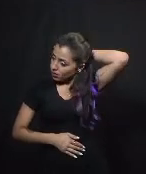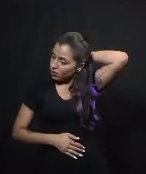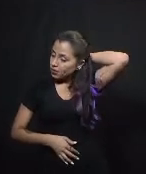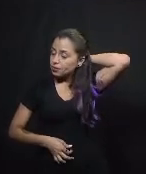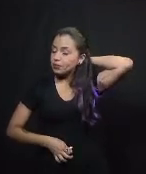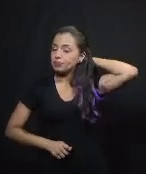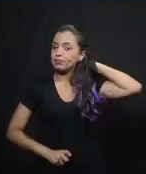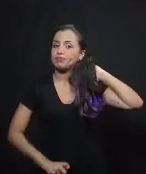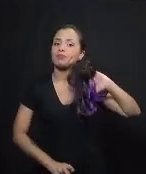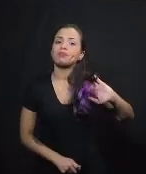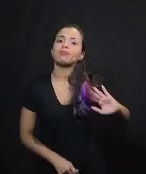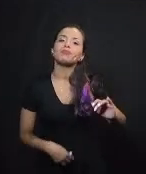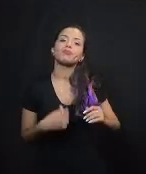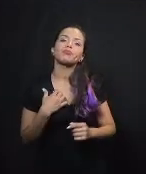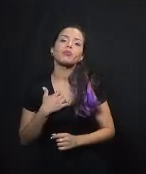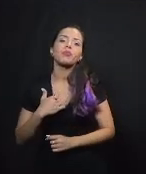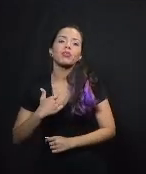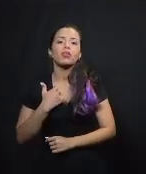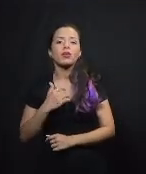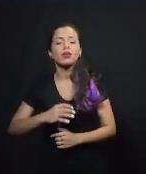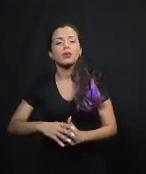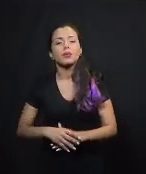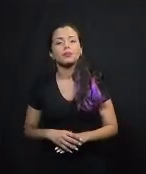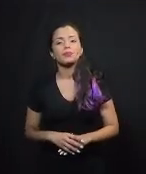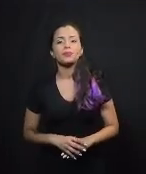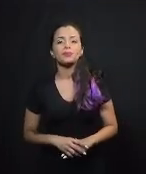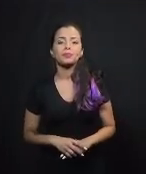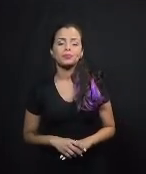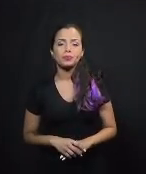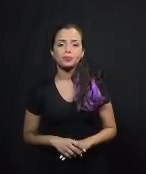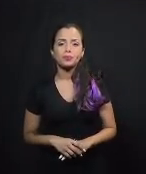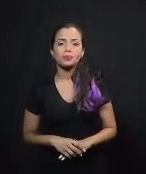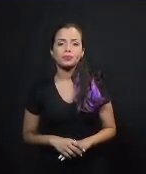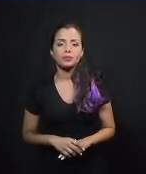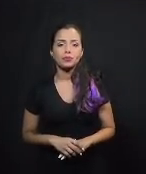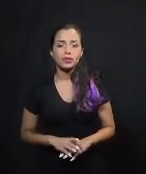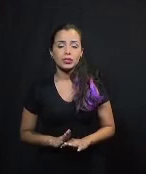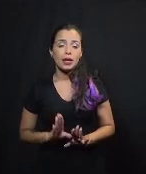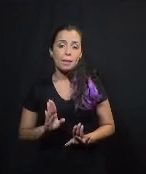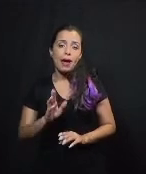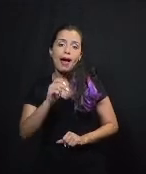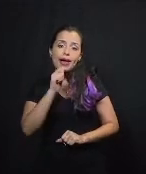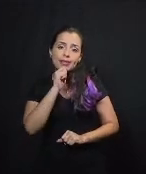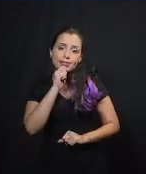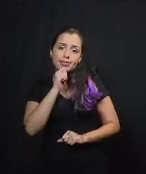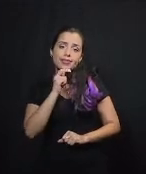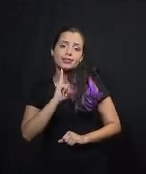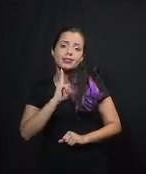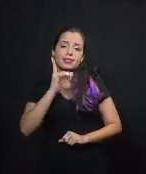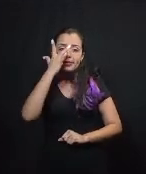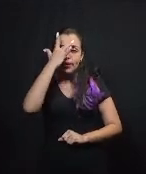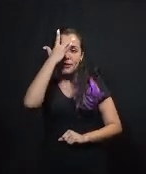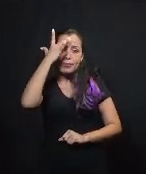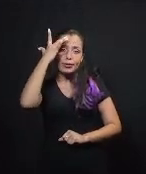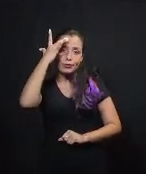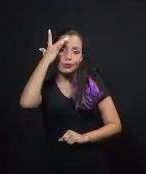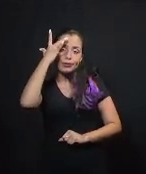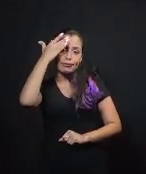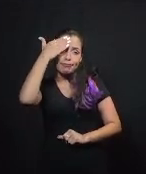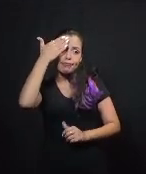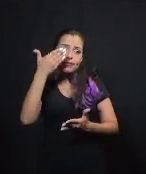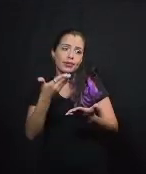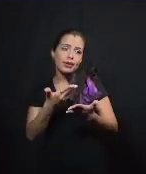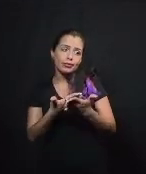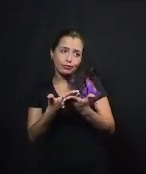à la AI-5. Mas, como há muita gente encantada com essa possibilidade, muita gente, não sei, mas há um